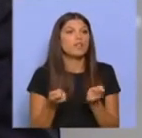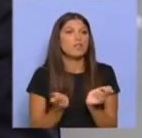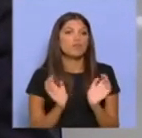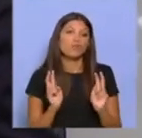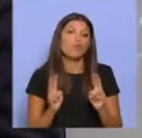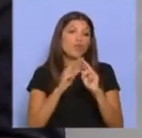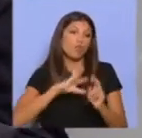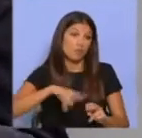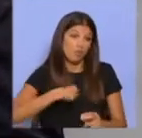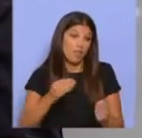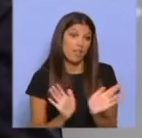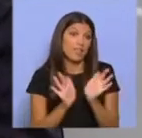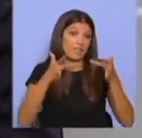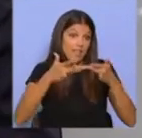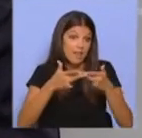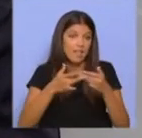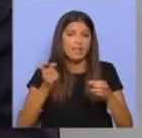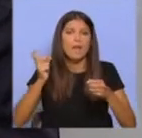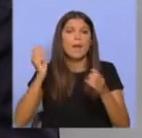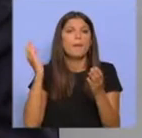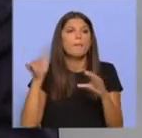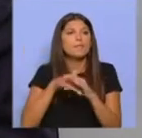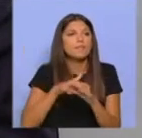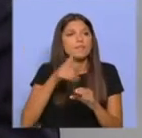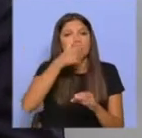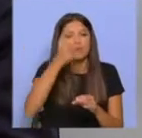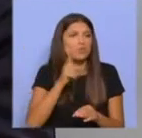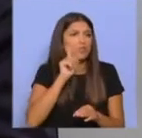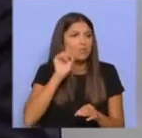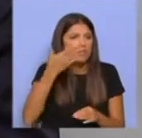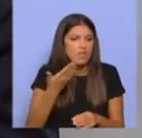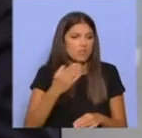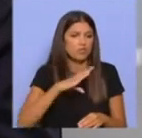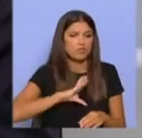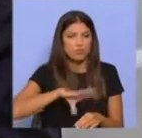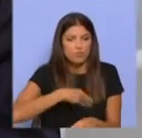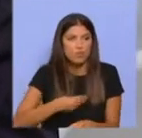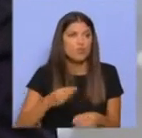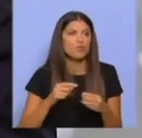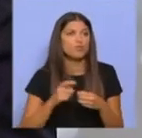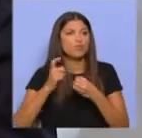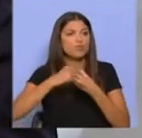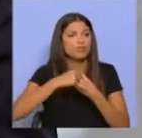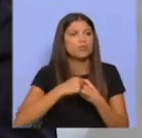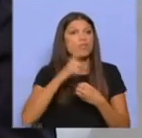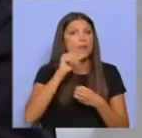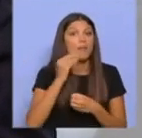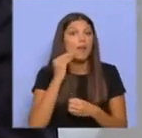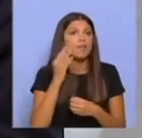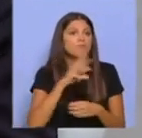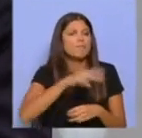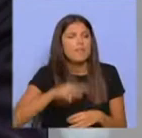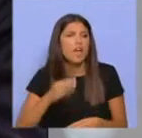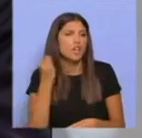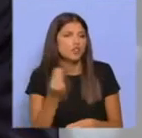participaram personalidades de muitos países e onde estiveram presentes milhares de jovens, também